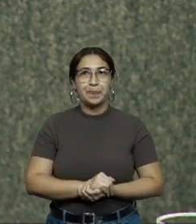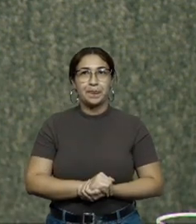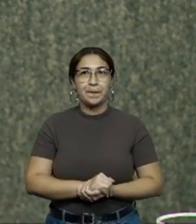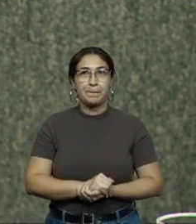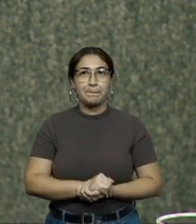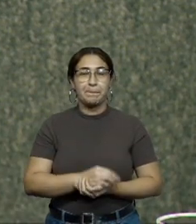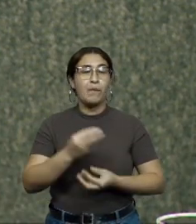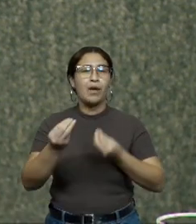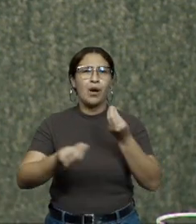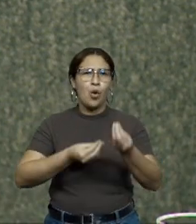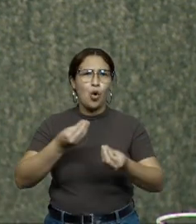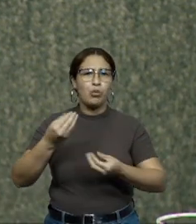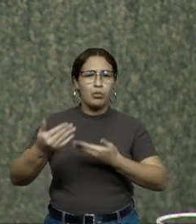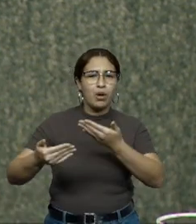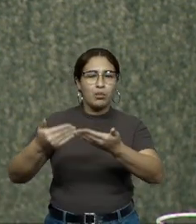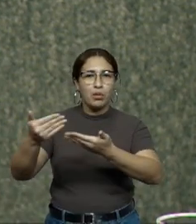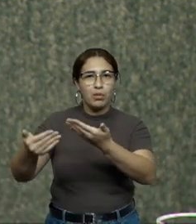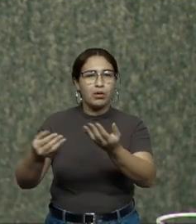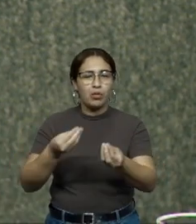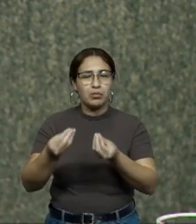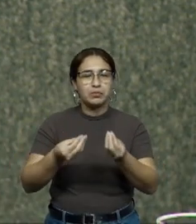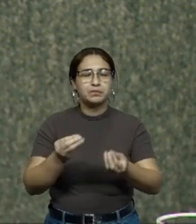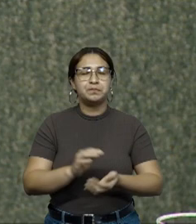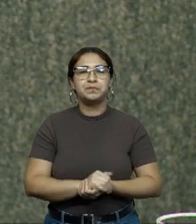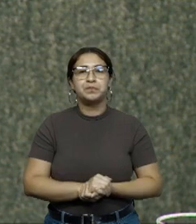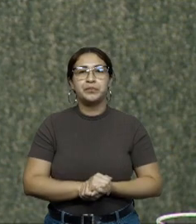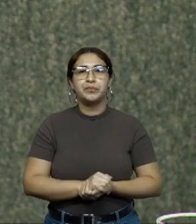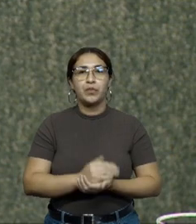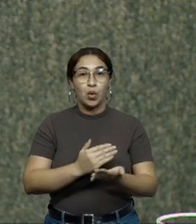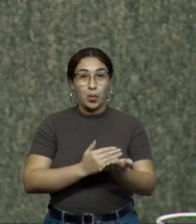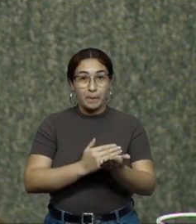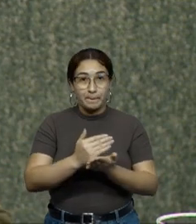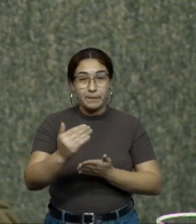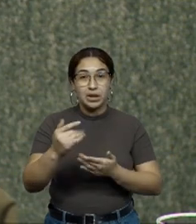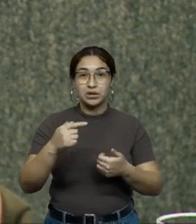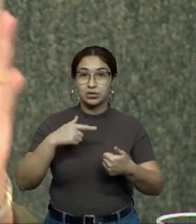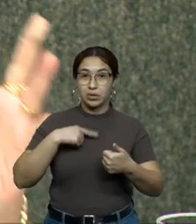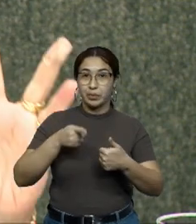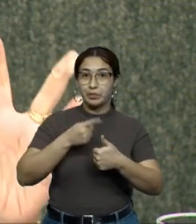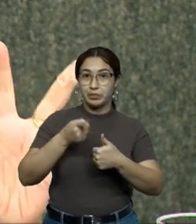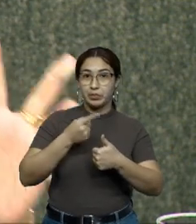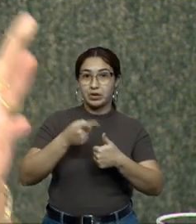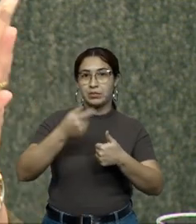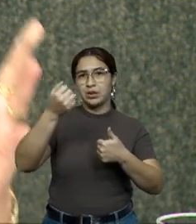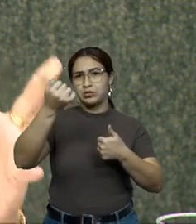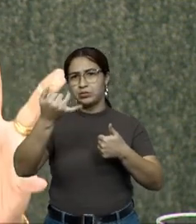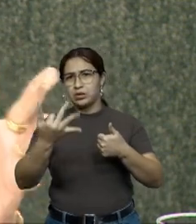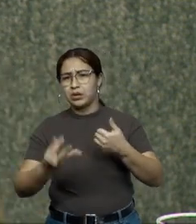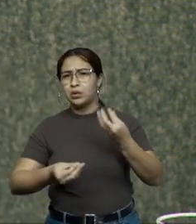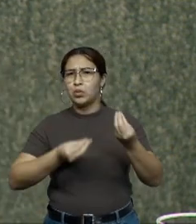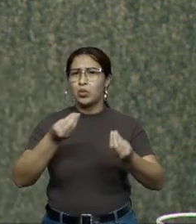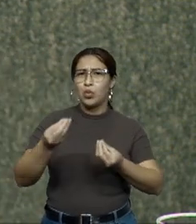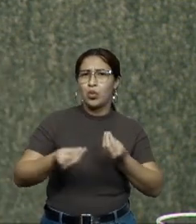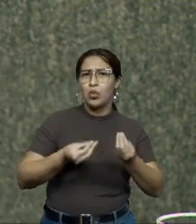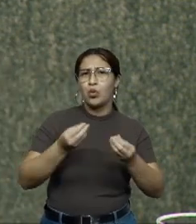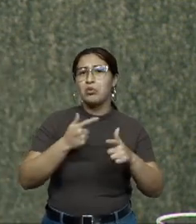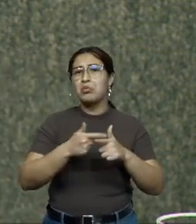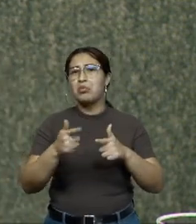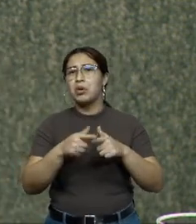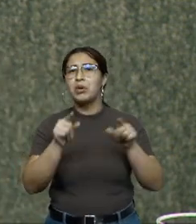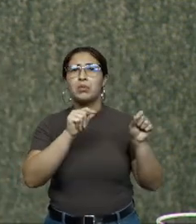fazer da seguinte forma eu faço abertura em uma breve contextualização do problema